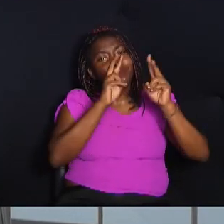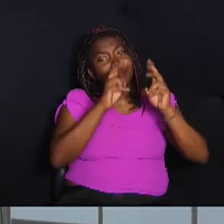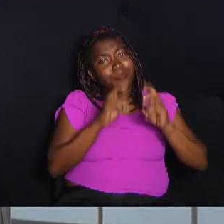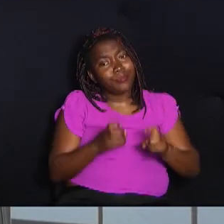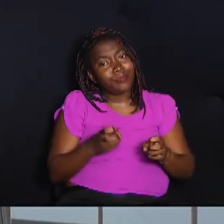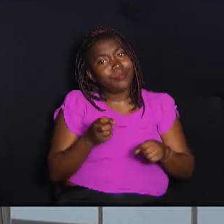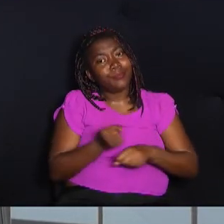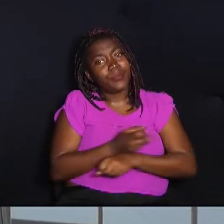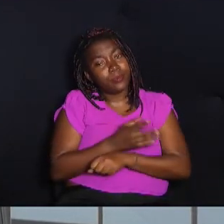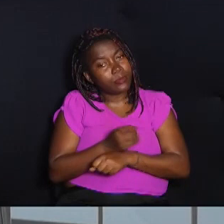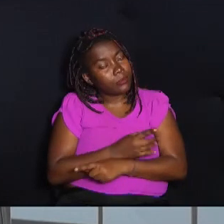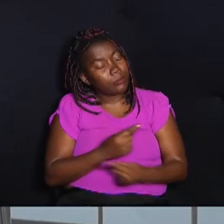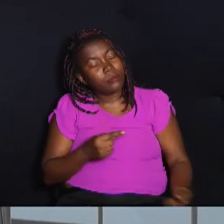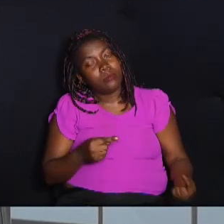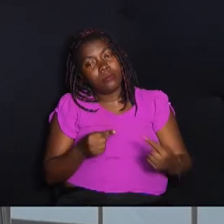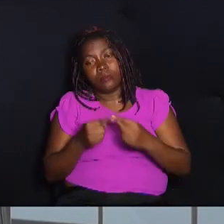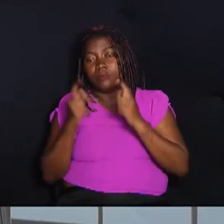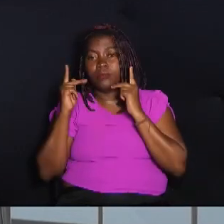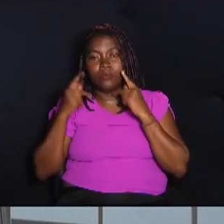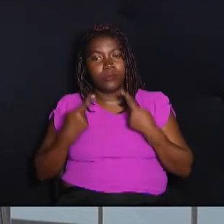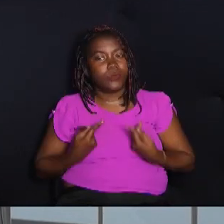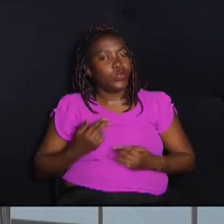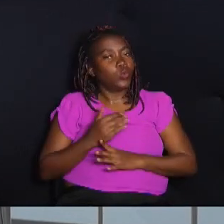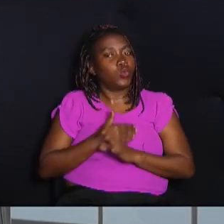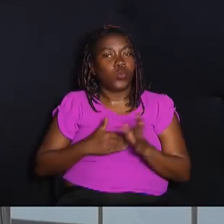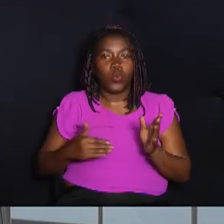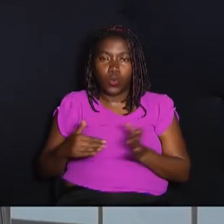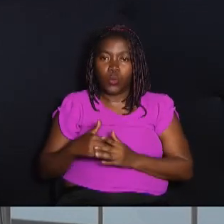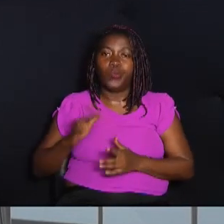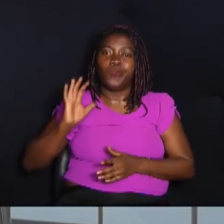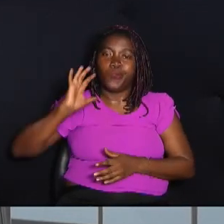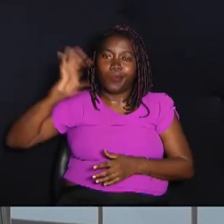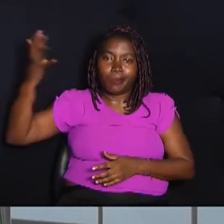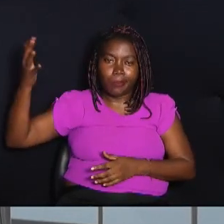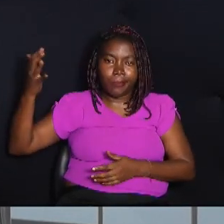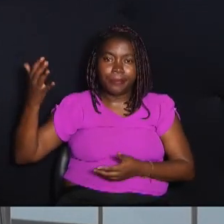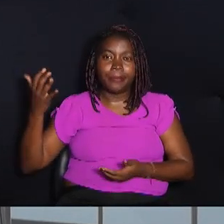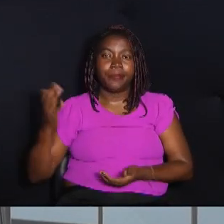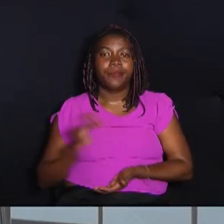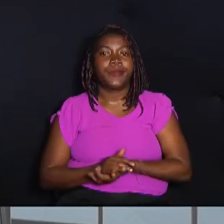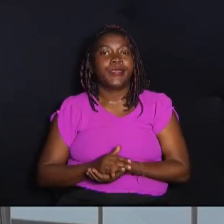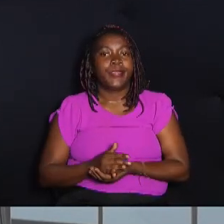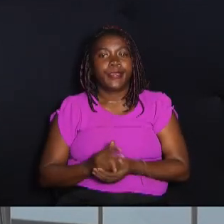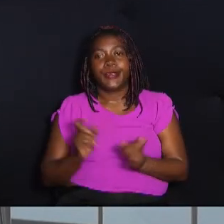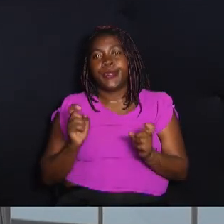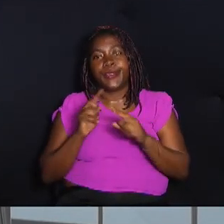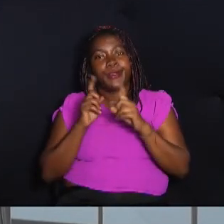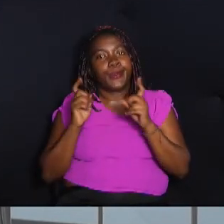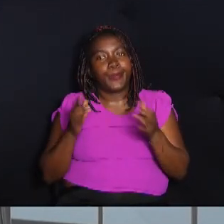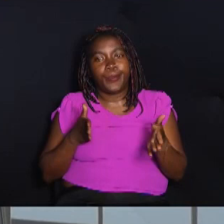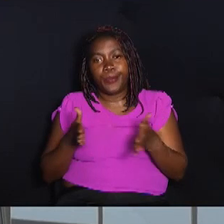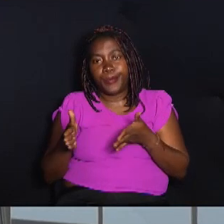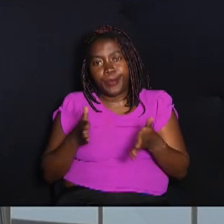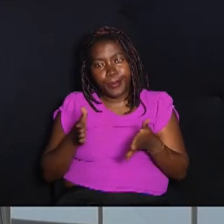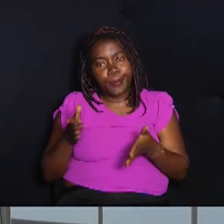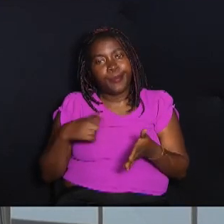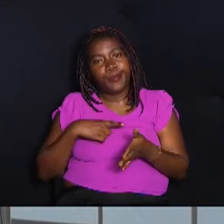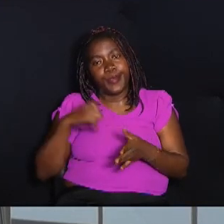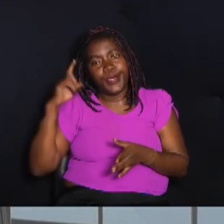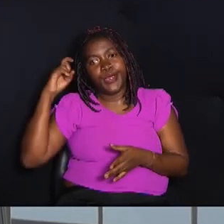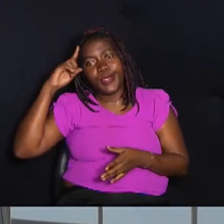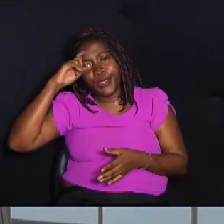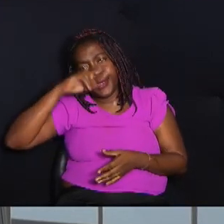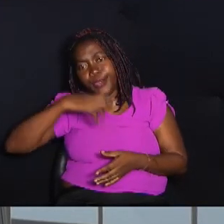é do ser humano, né? Todo mundo passa por essas situações, em algum momento já passou por uma dificuldade,